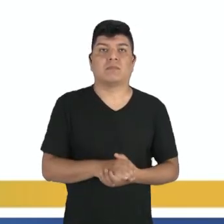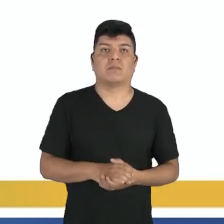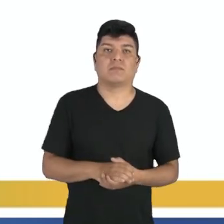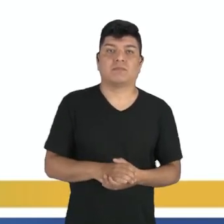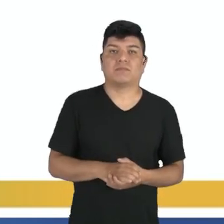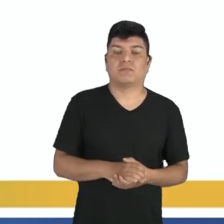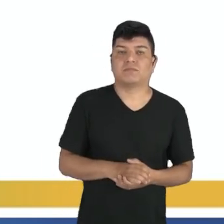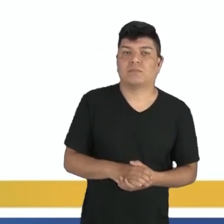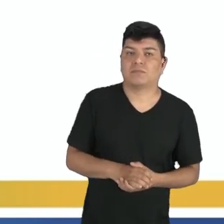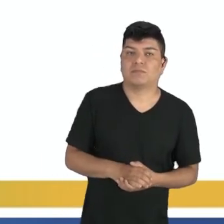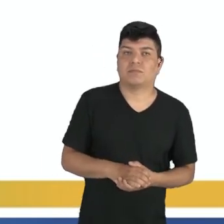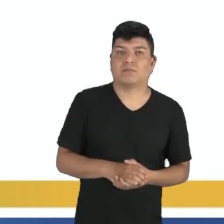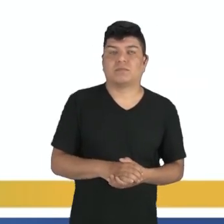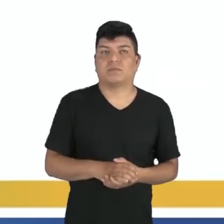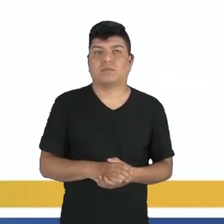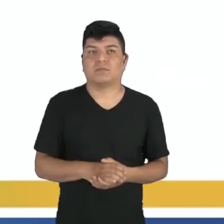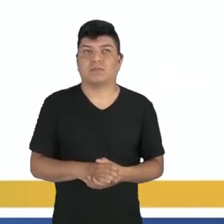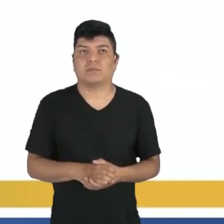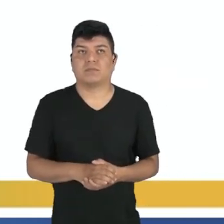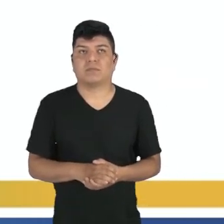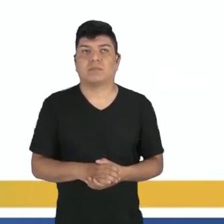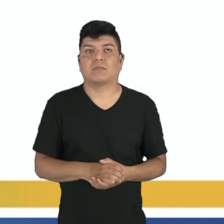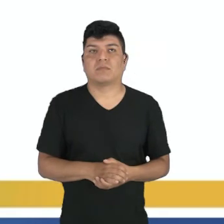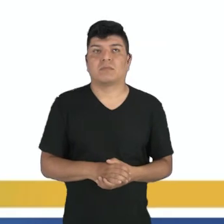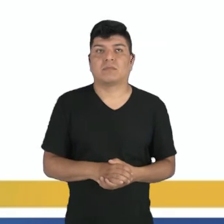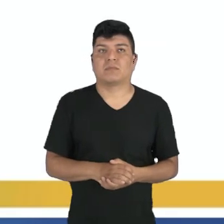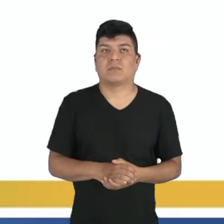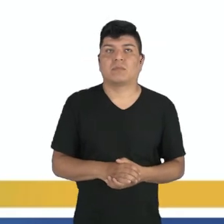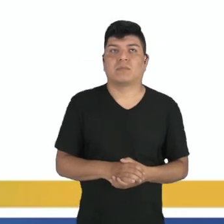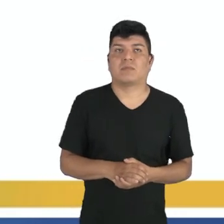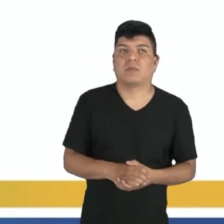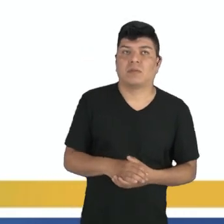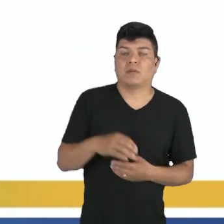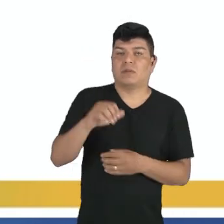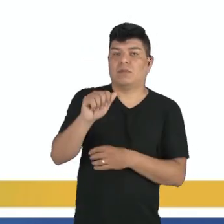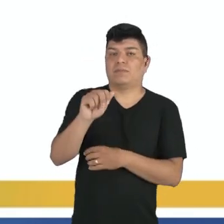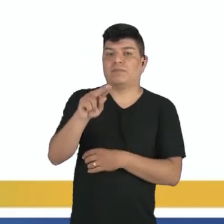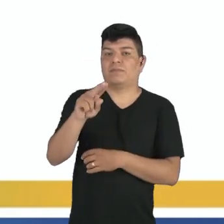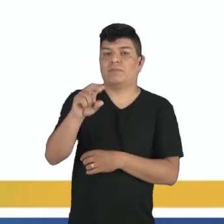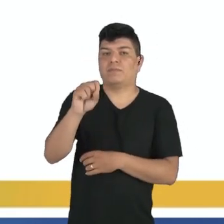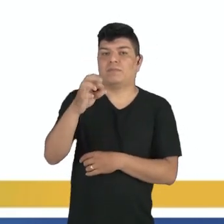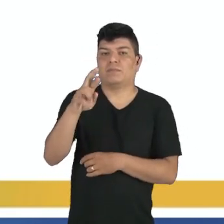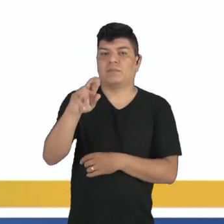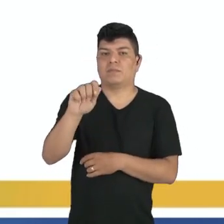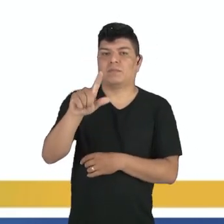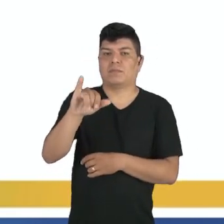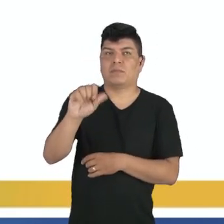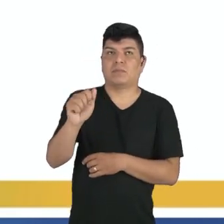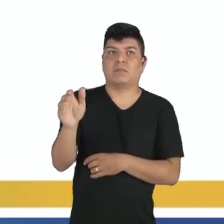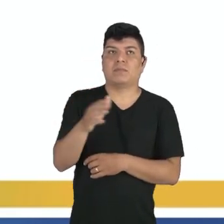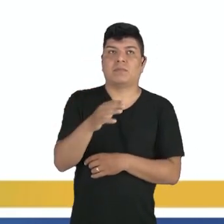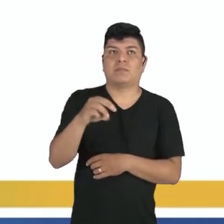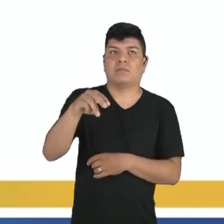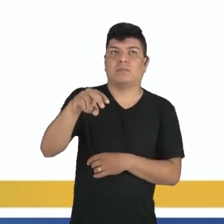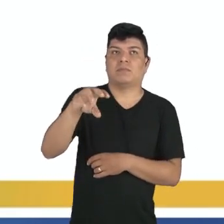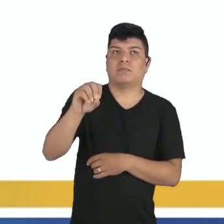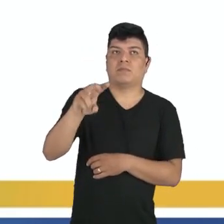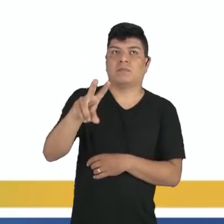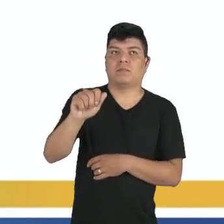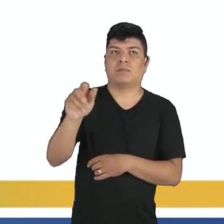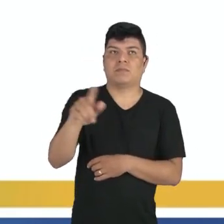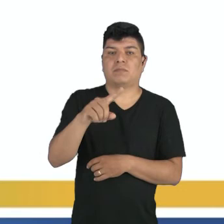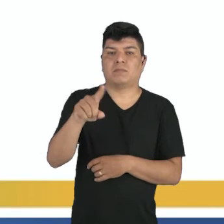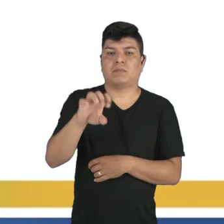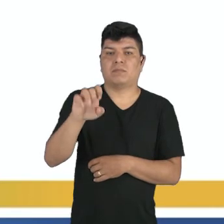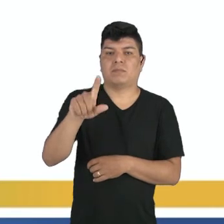é que a Austrália Nova Zelândia possuem 78 por cento da população da Oceania